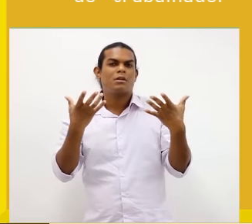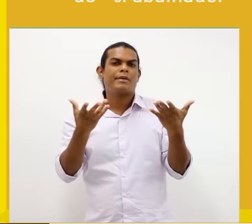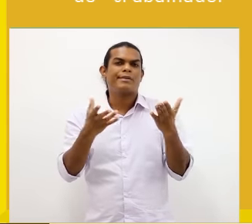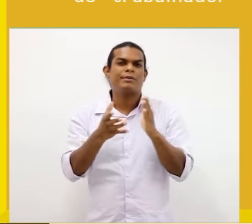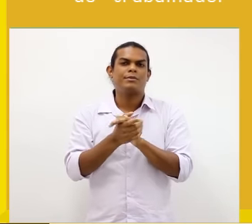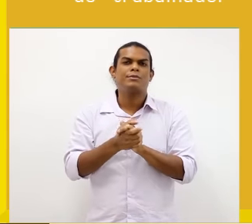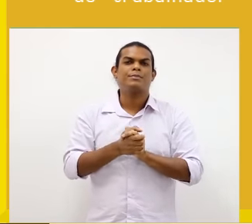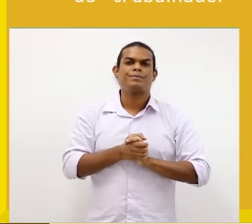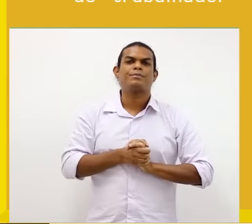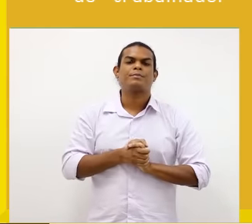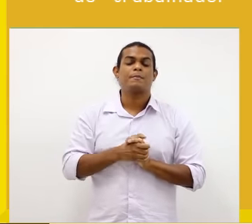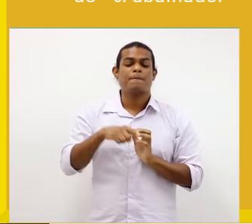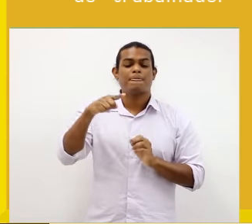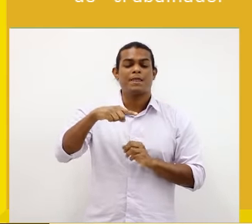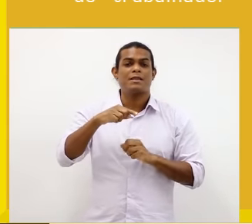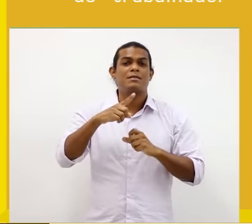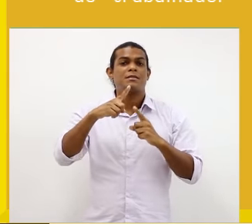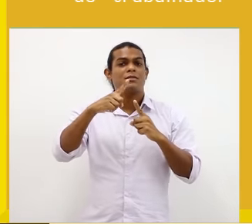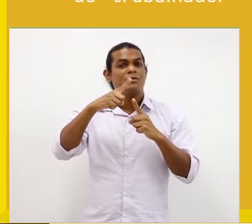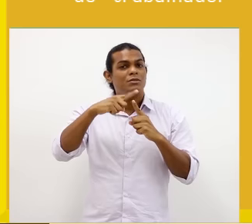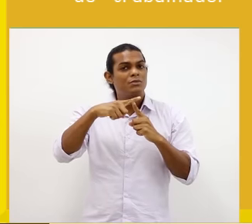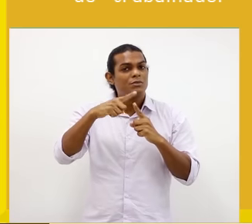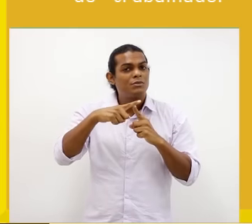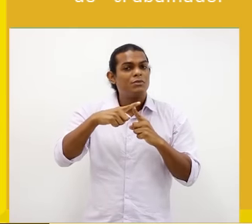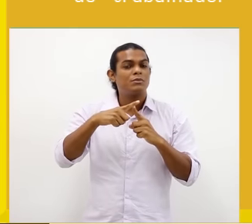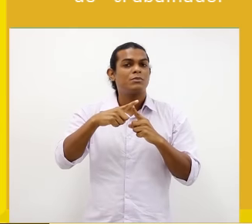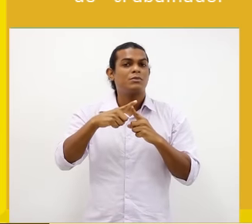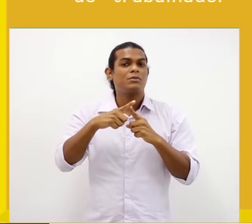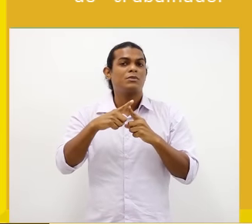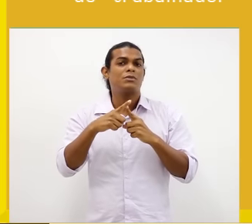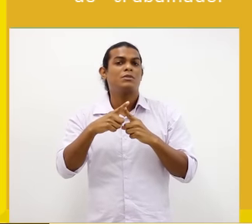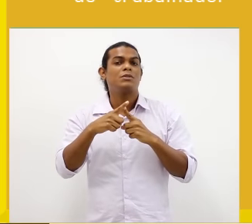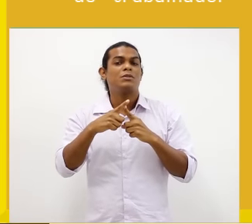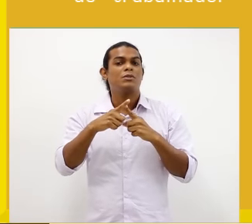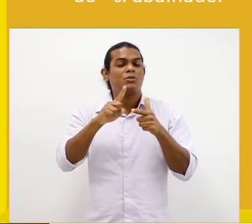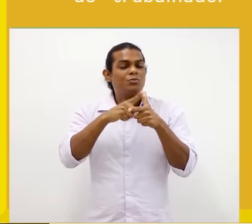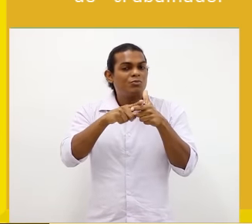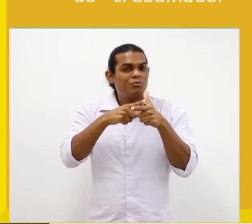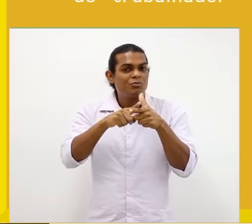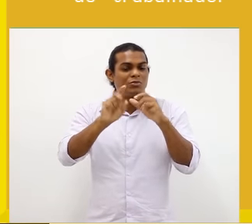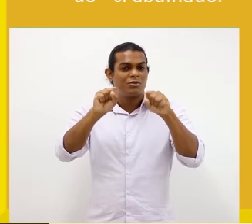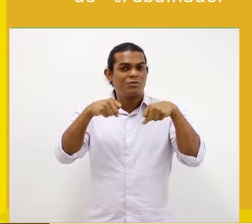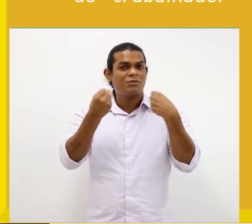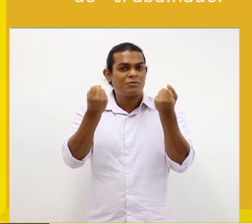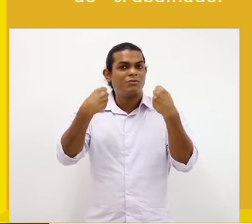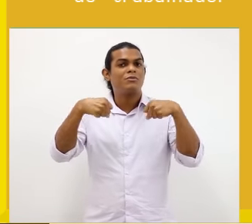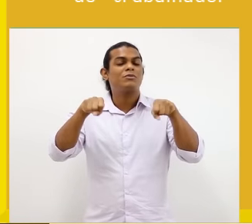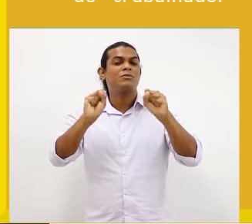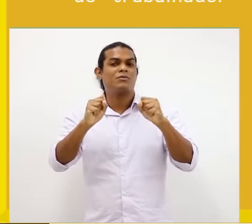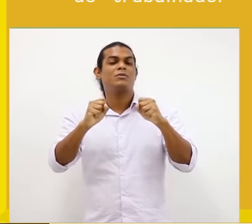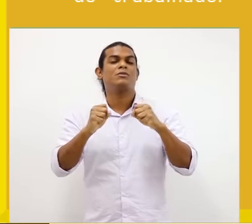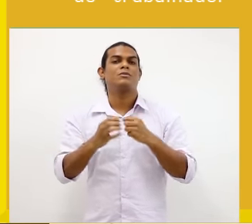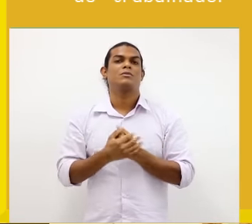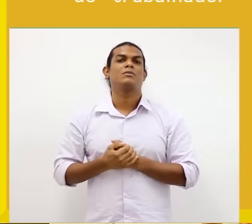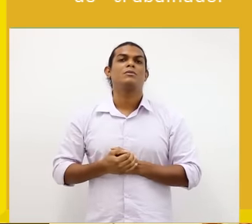uns tipos, uns exemplos de agentes físicos ambientais que podem causar problemas à saúde do trabalhador.